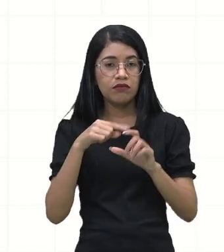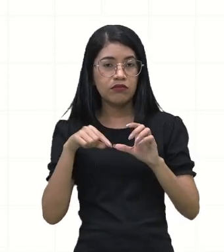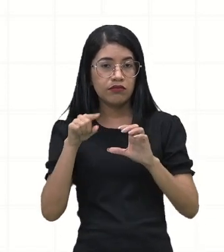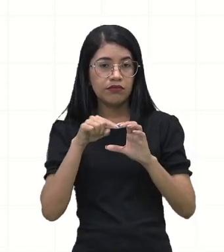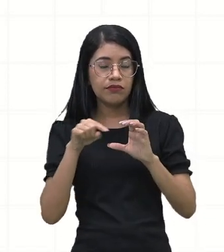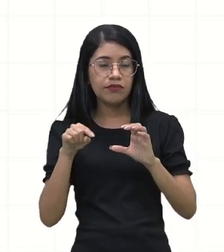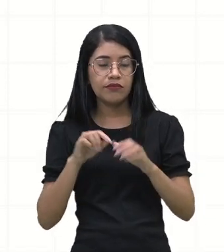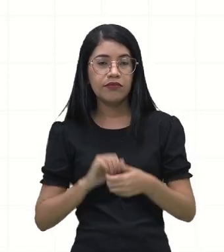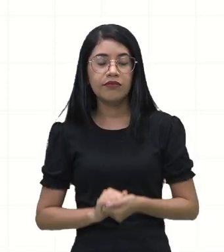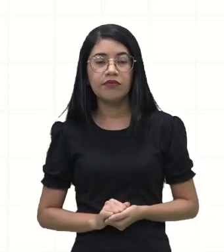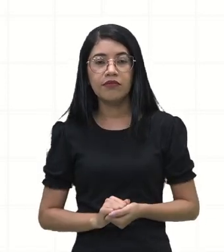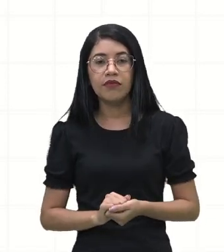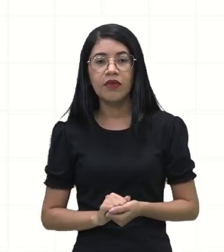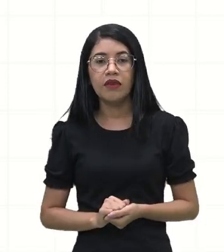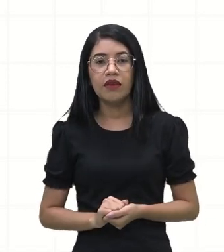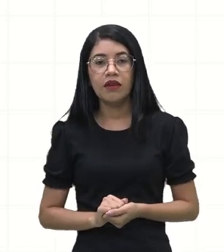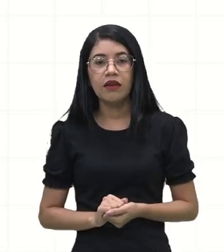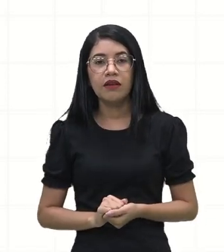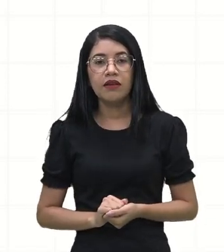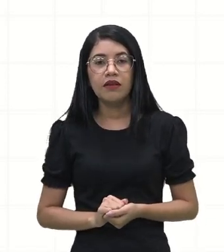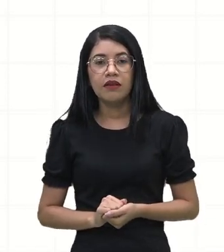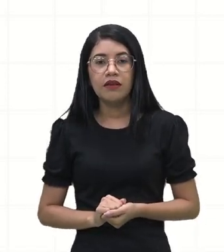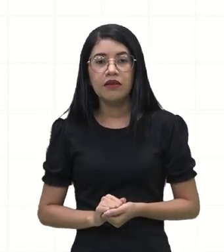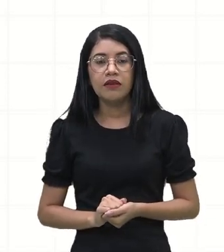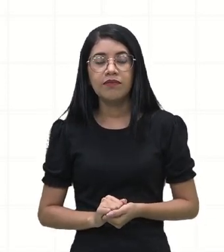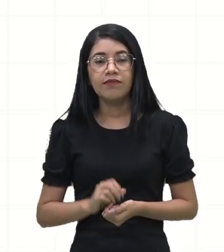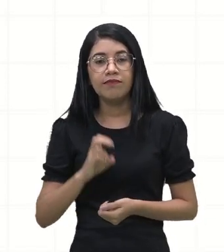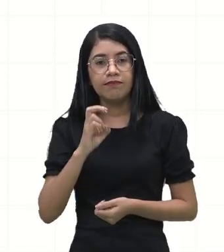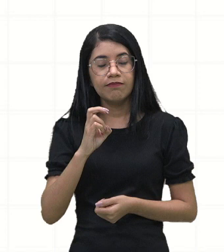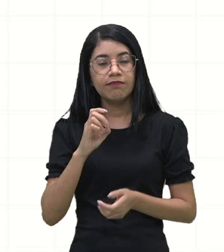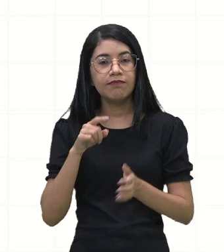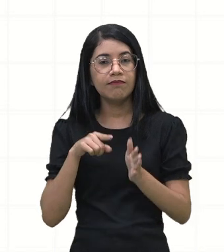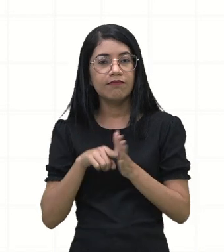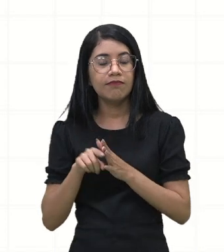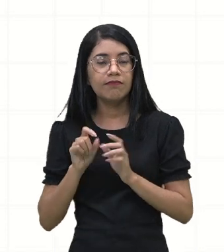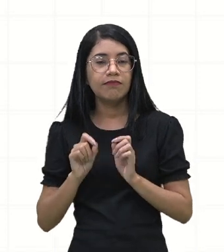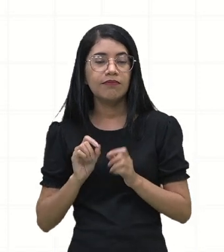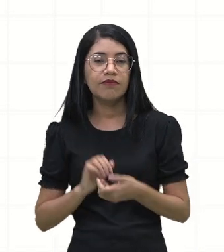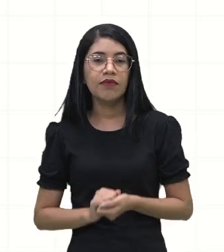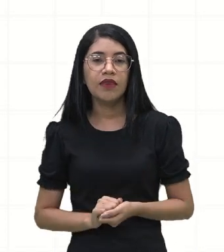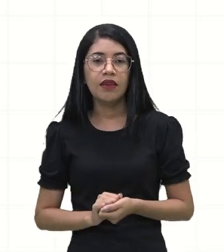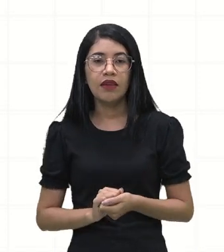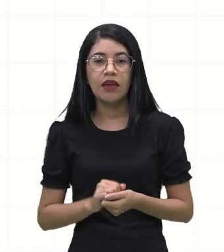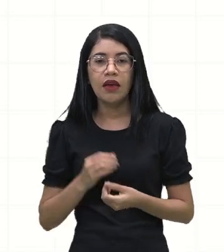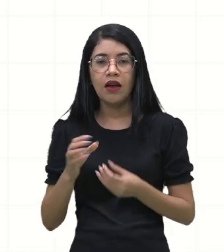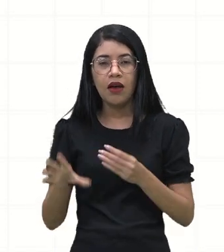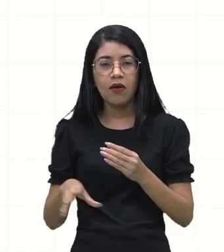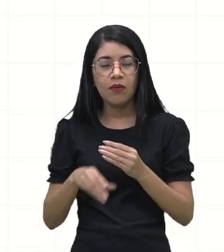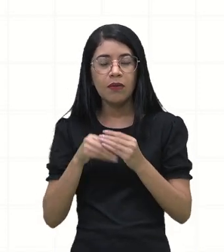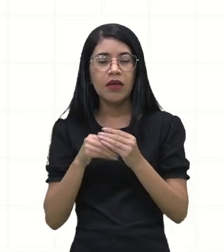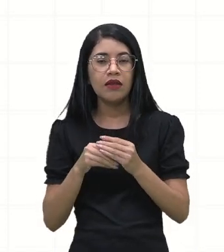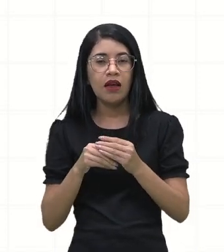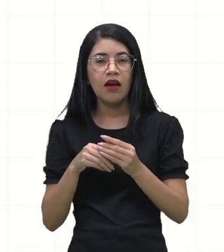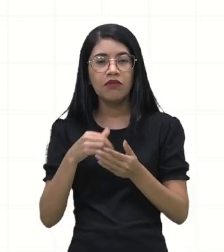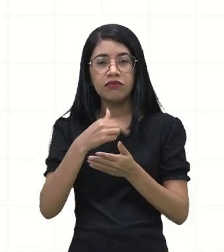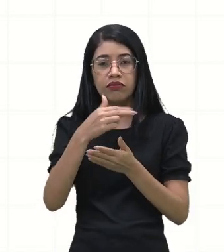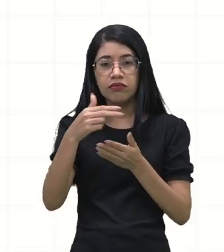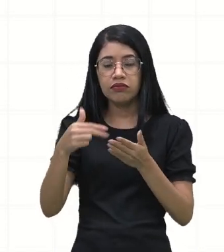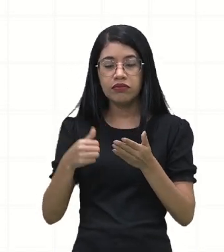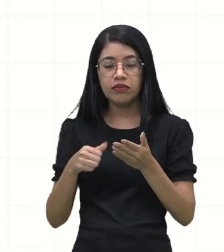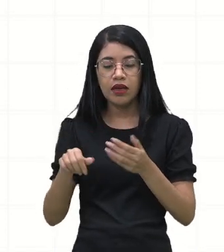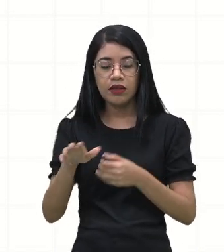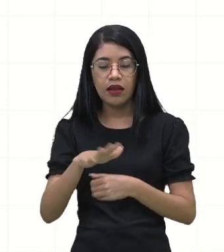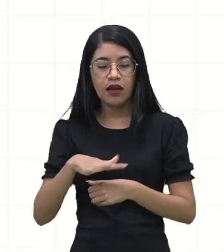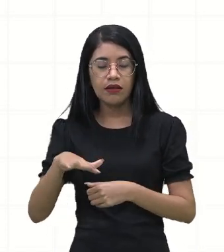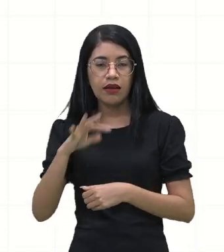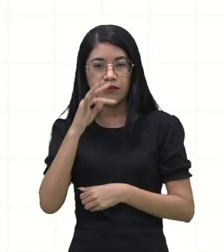Ok? E na quinta e última questão, adição ao design para a área circular menor com raio